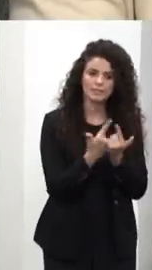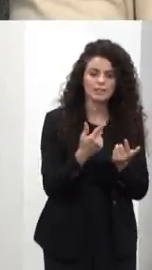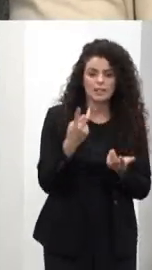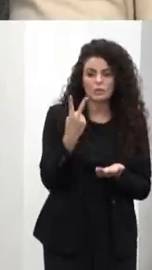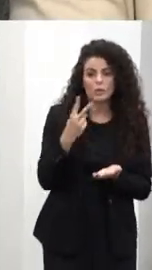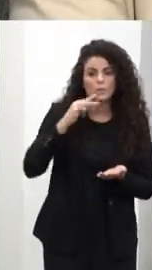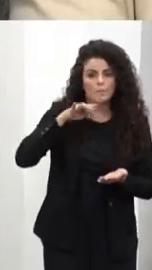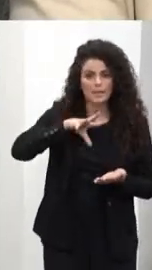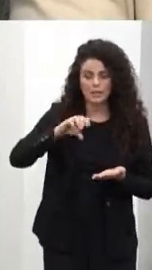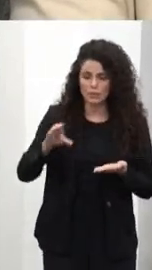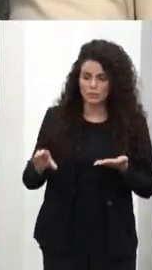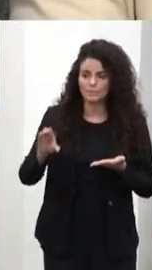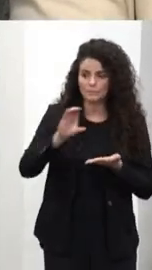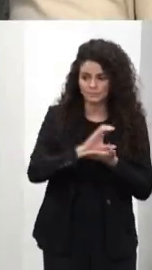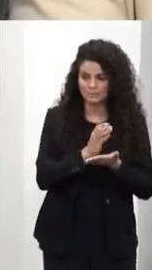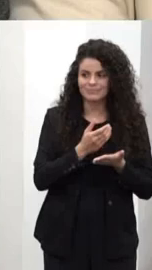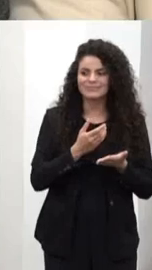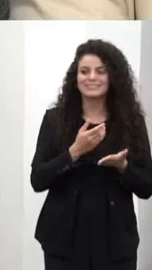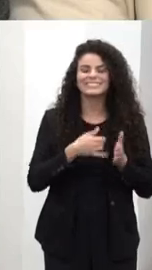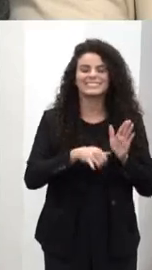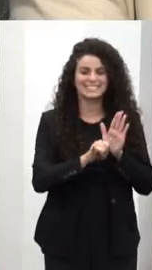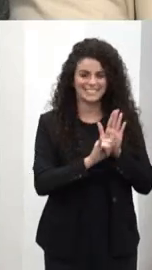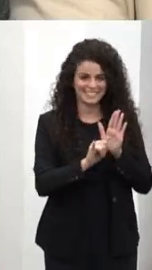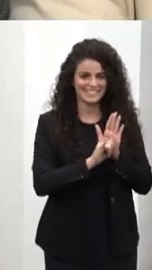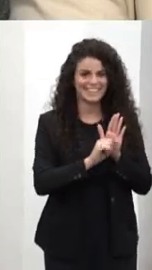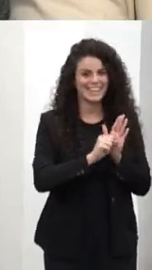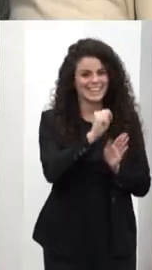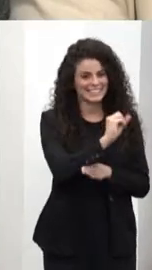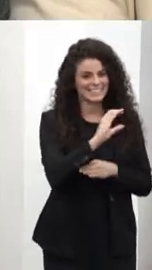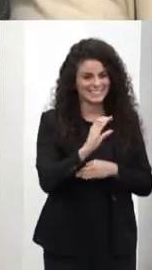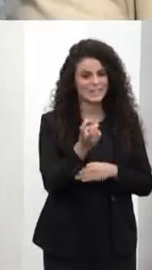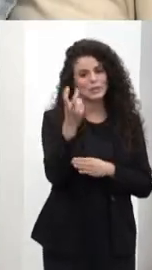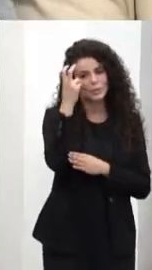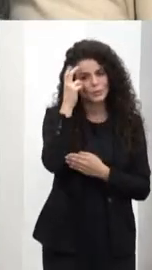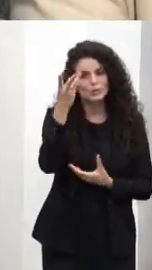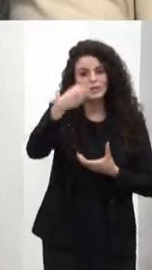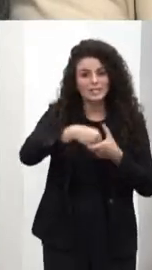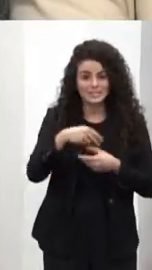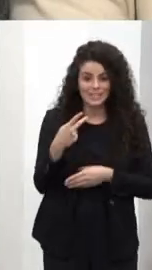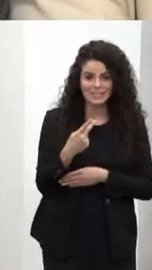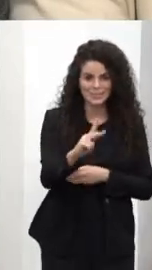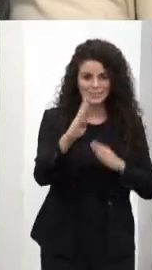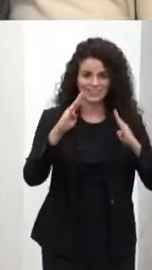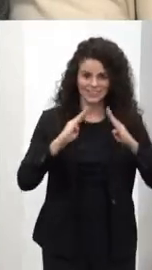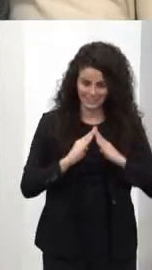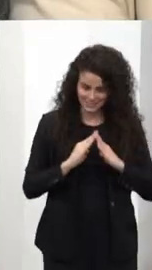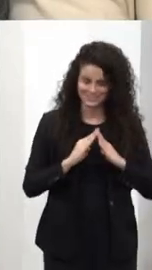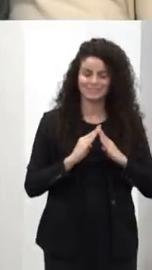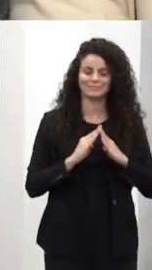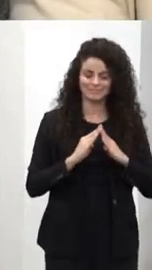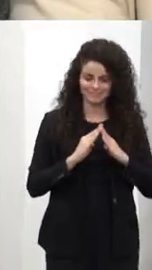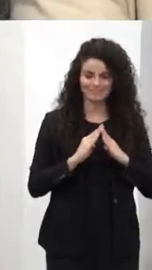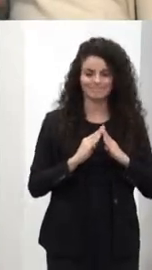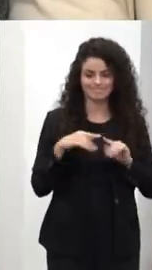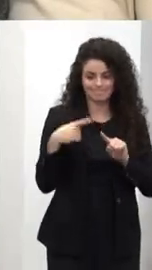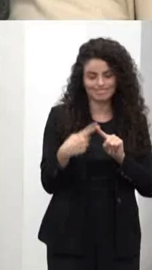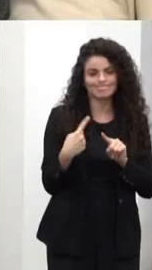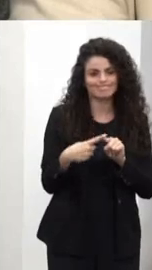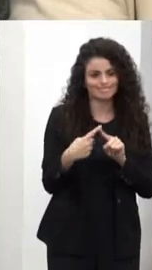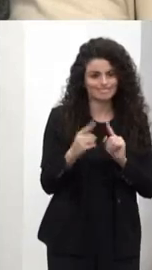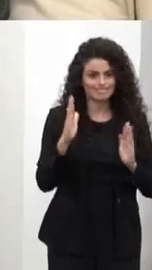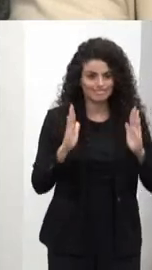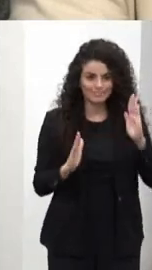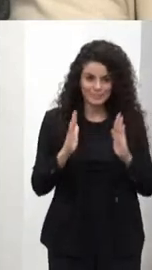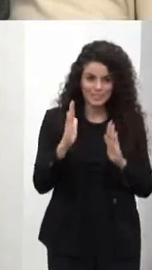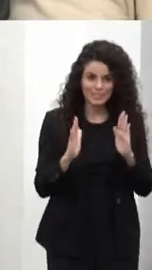né SC cultura e sua casa que a gente inclusive quer manter isso né porque foi o que a época